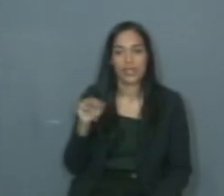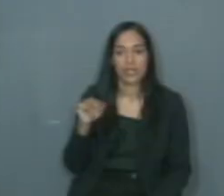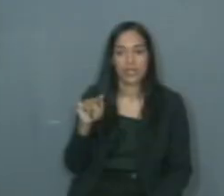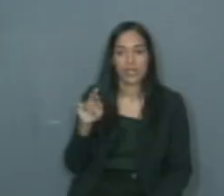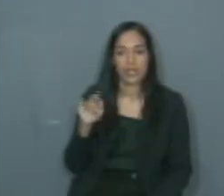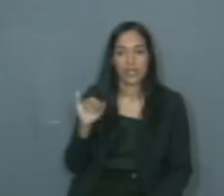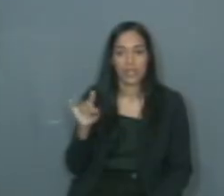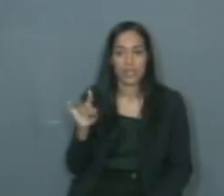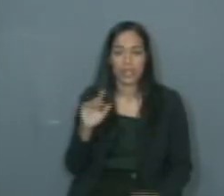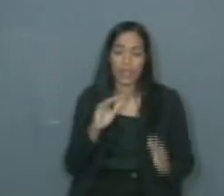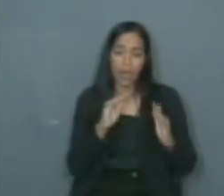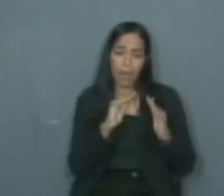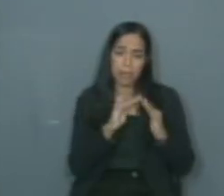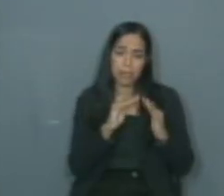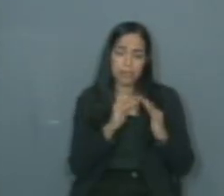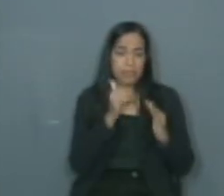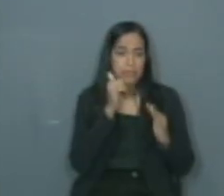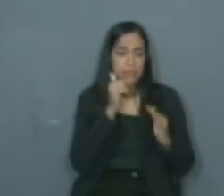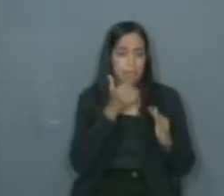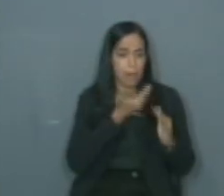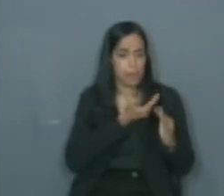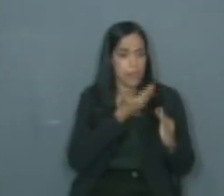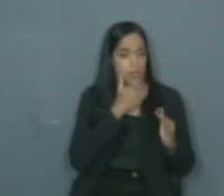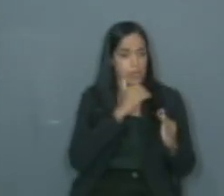do vizinho, amigo de seu pai.